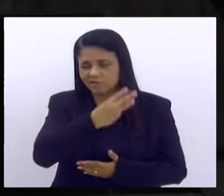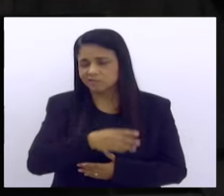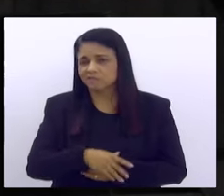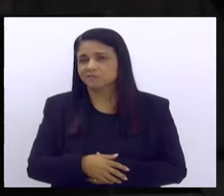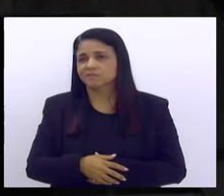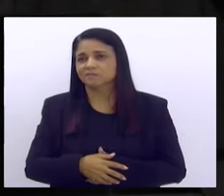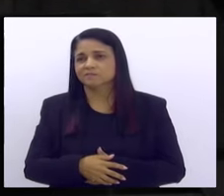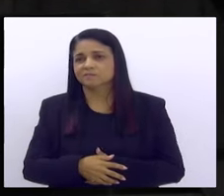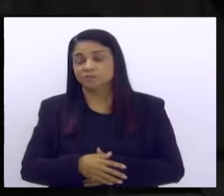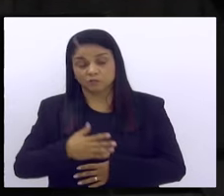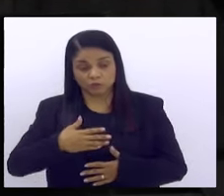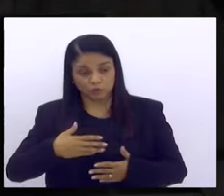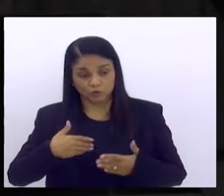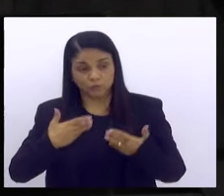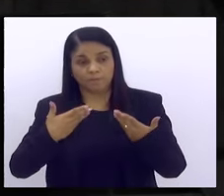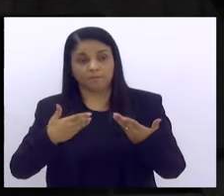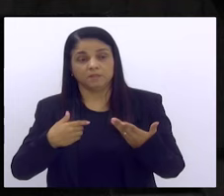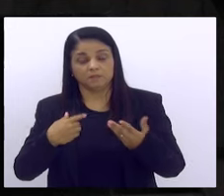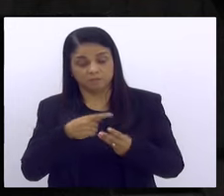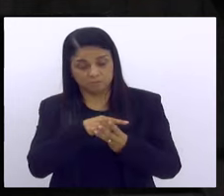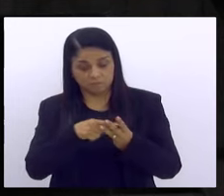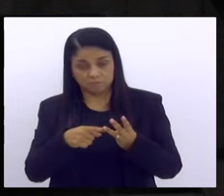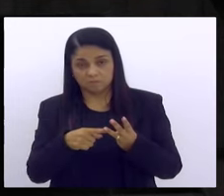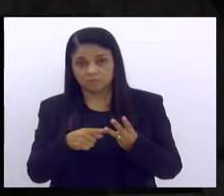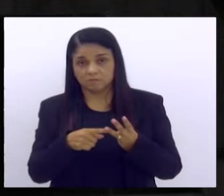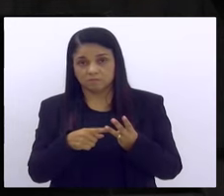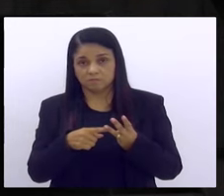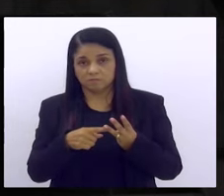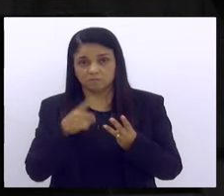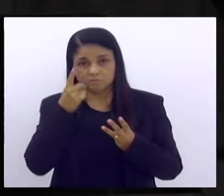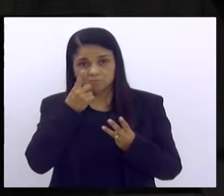E para nossa surpresa,